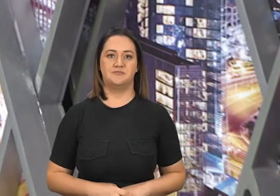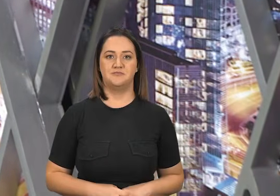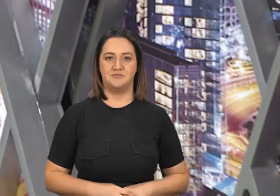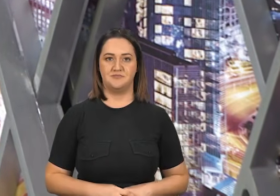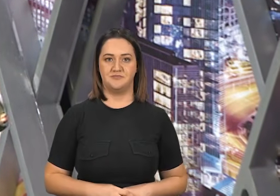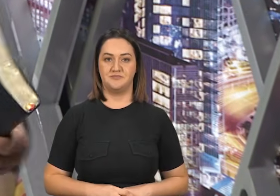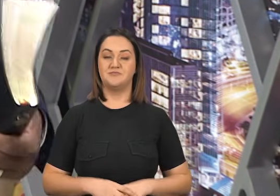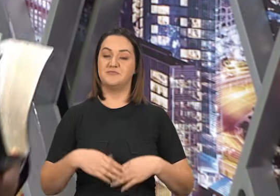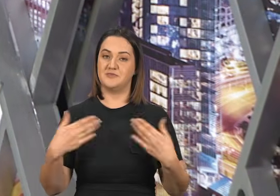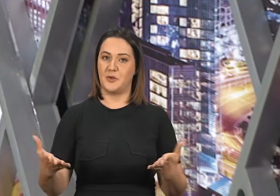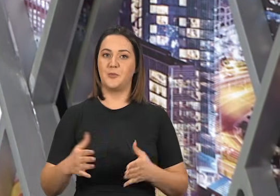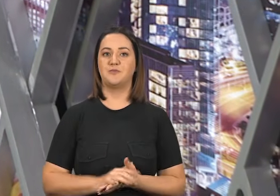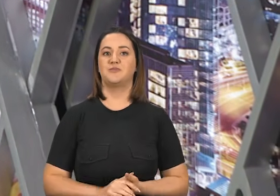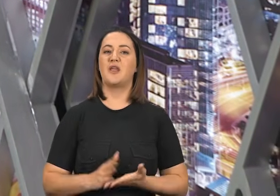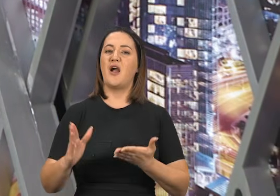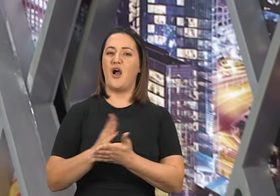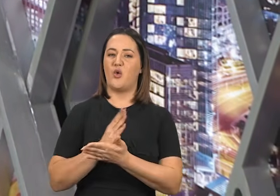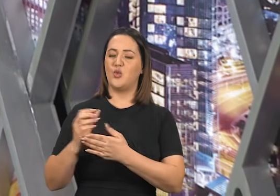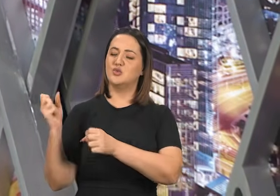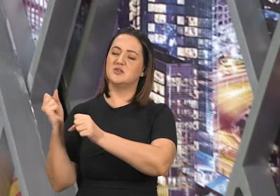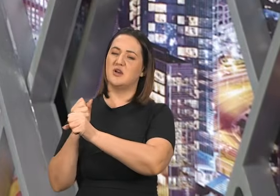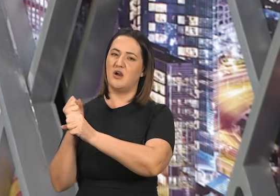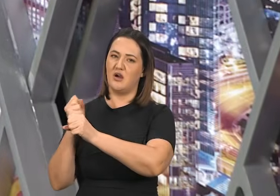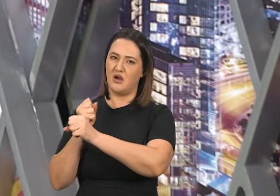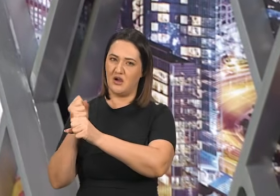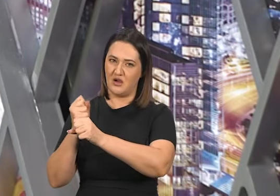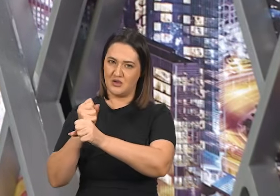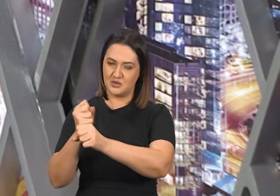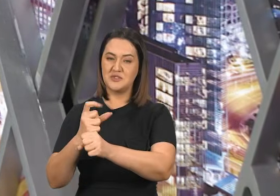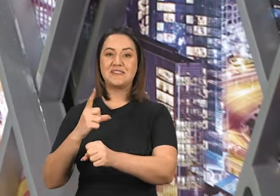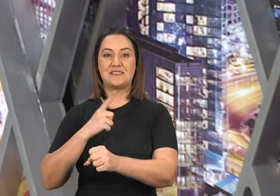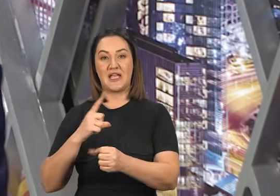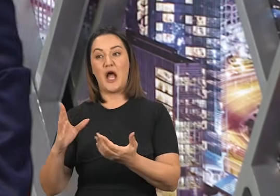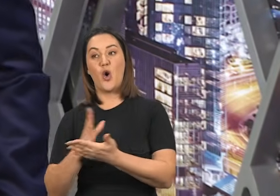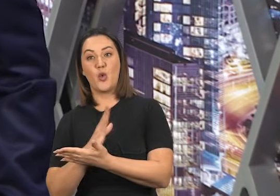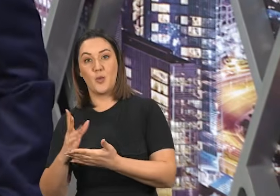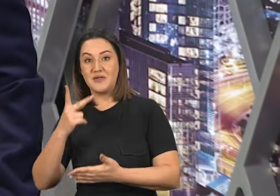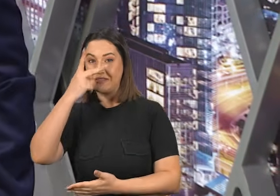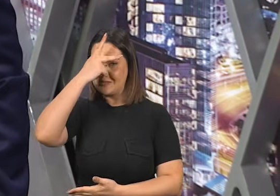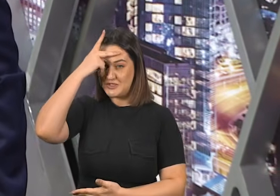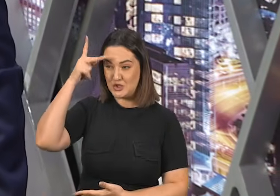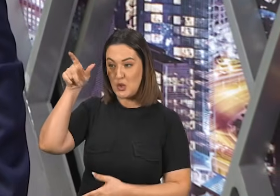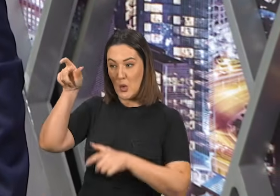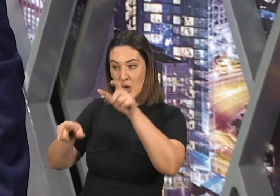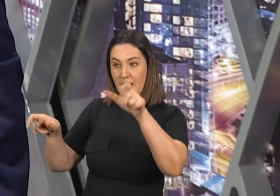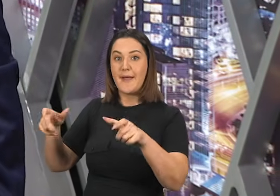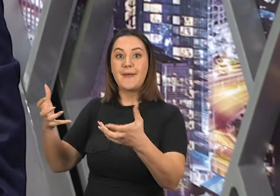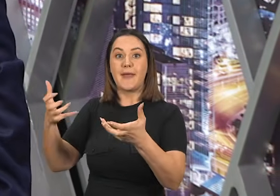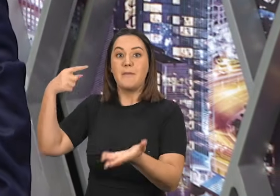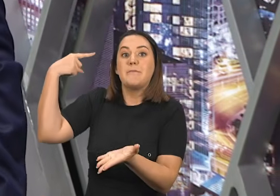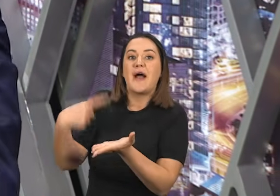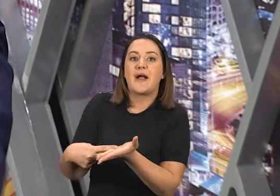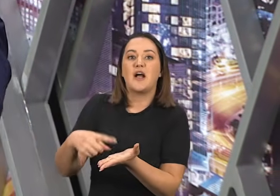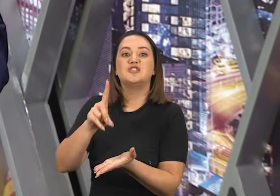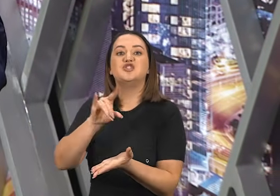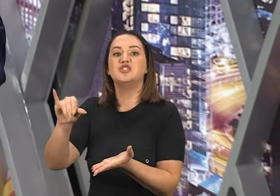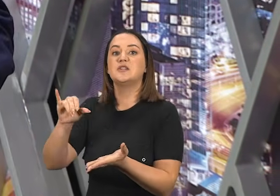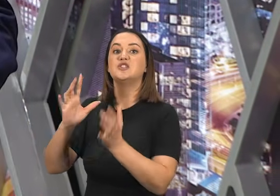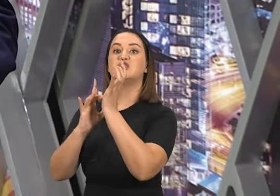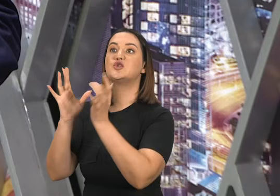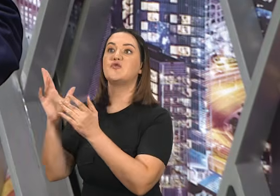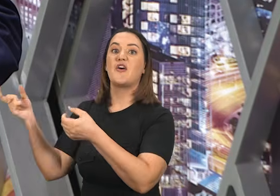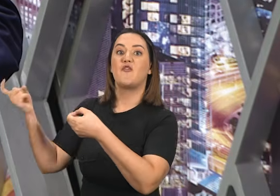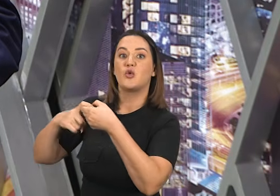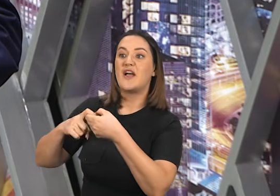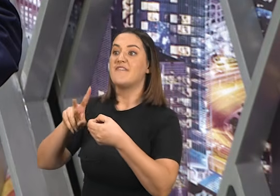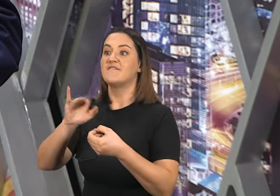aqui, durante alguns anos aí, até nos dias de hoje, existem pessoas que insistem em marcar datas para a